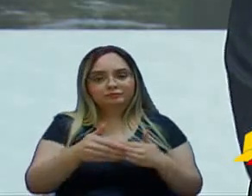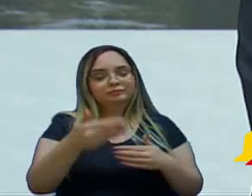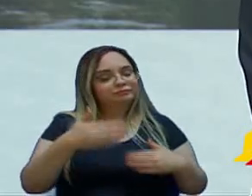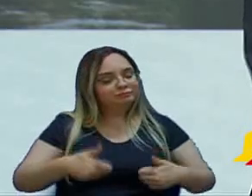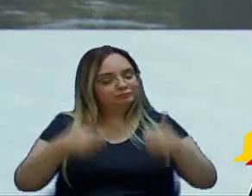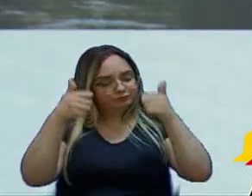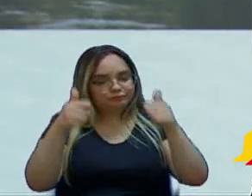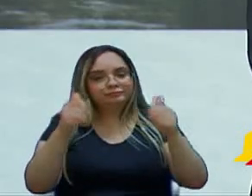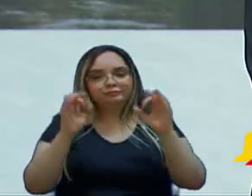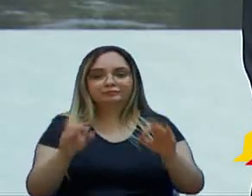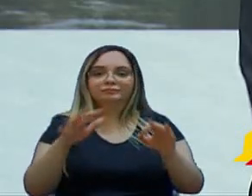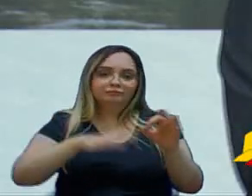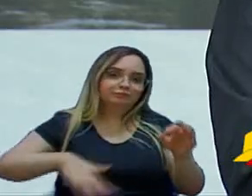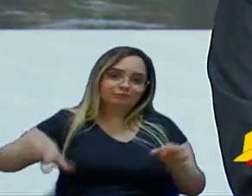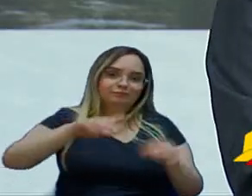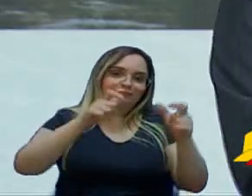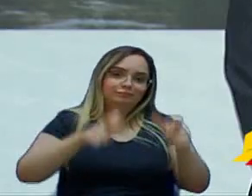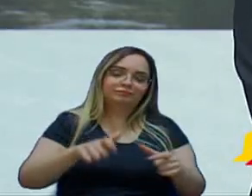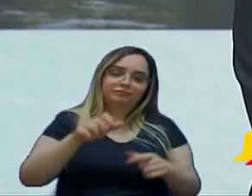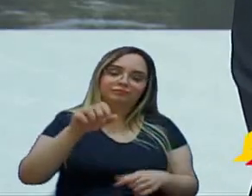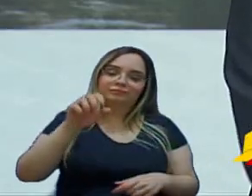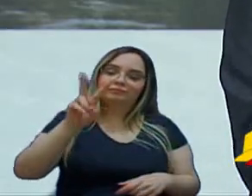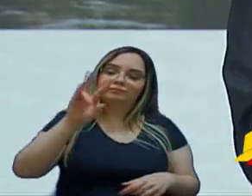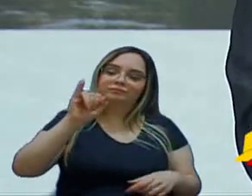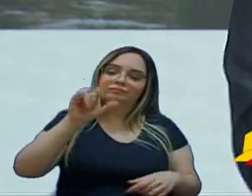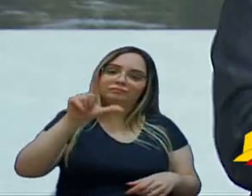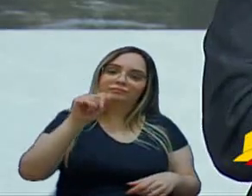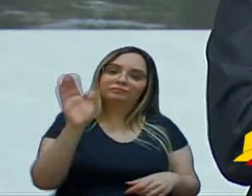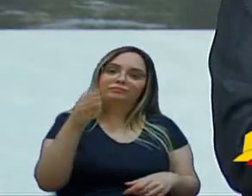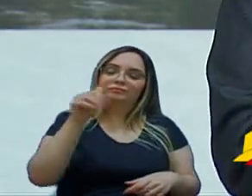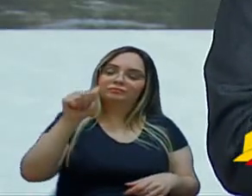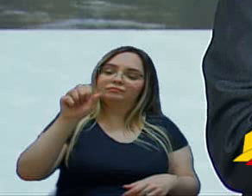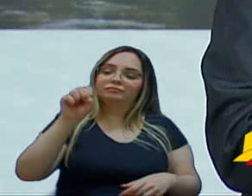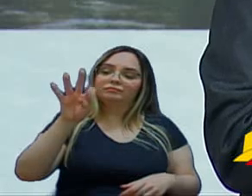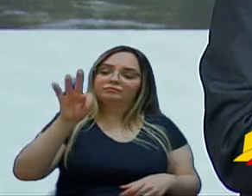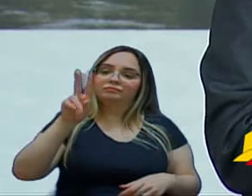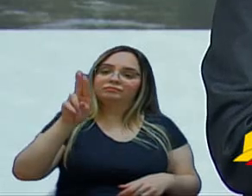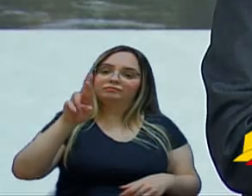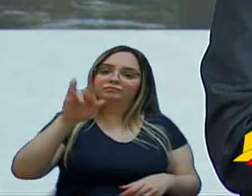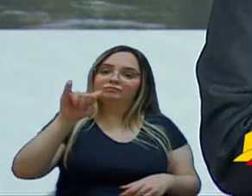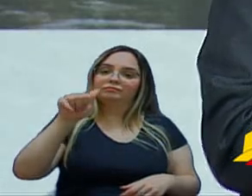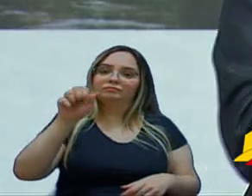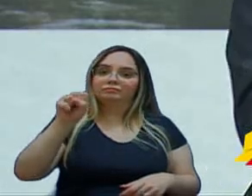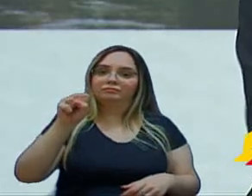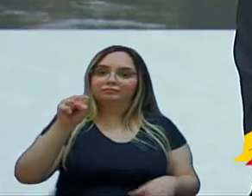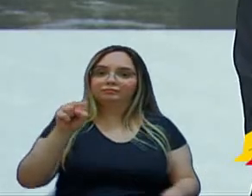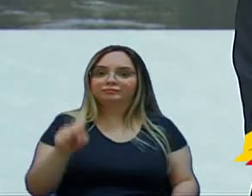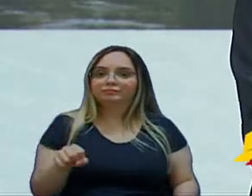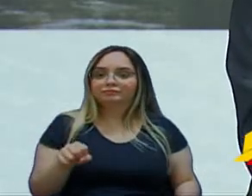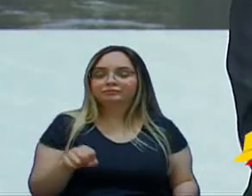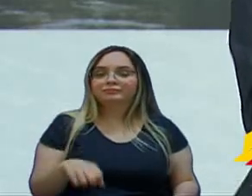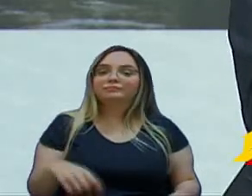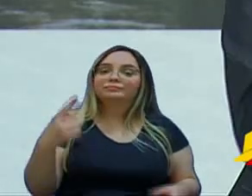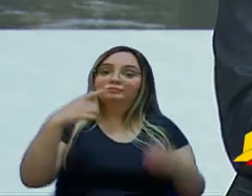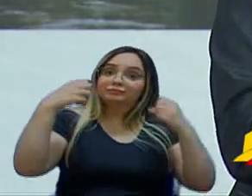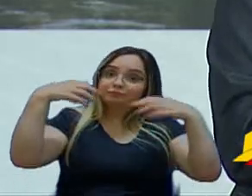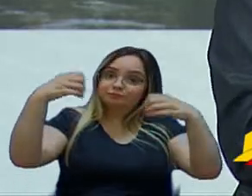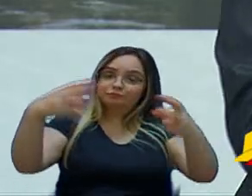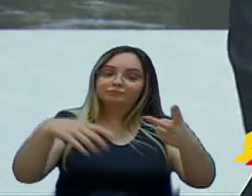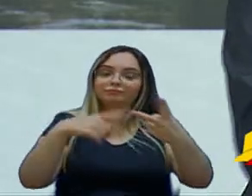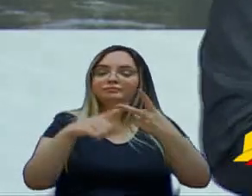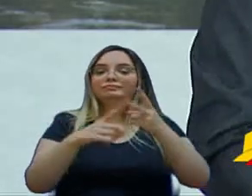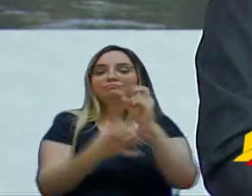LED em toda a região do bairro da Vila Astúrias. Então, o que a gente fala? O primeiro dispositivo de segurança, iluminação pública.